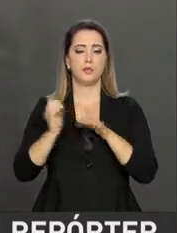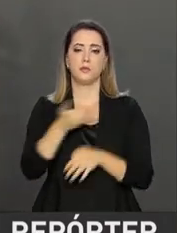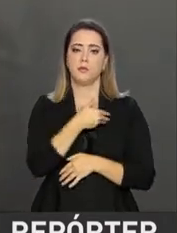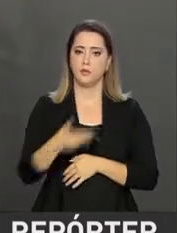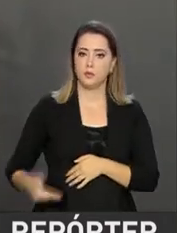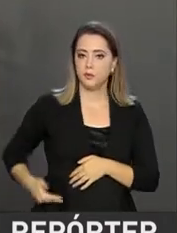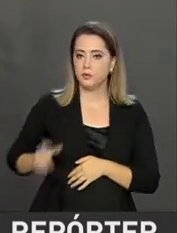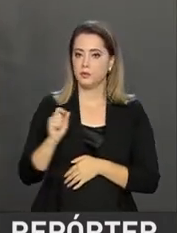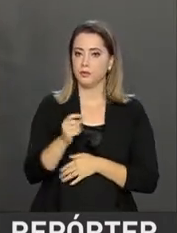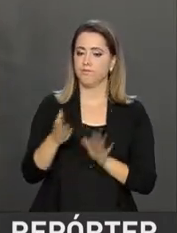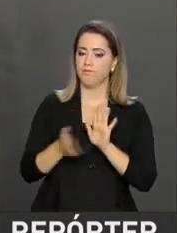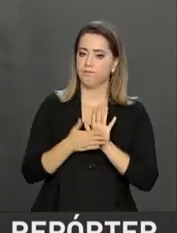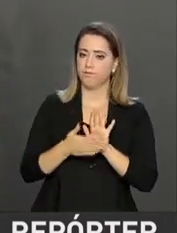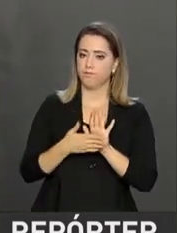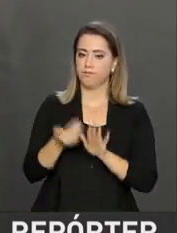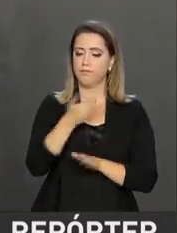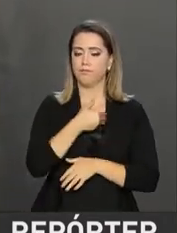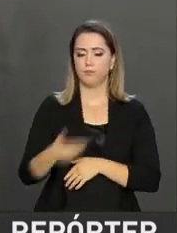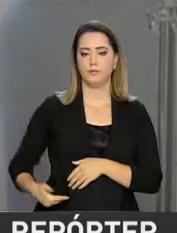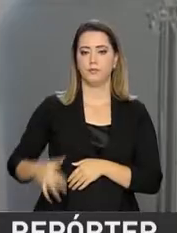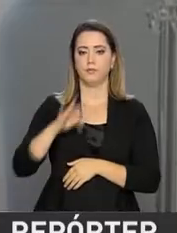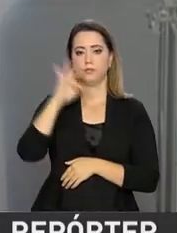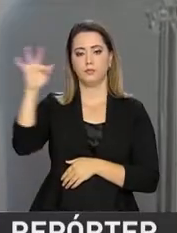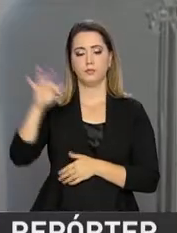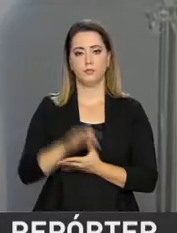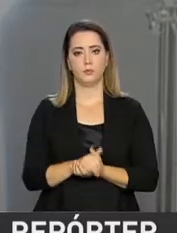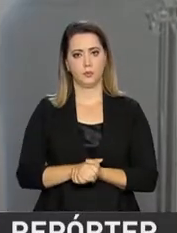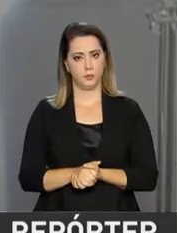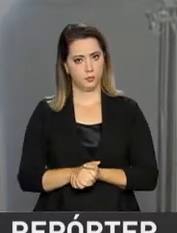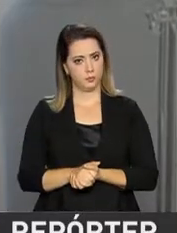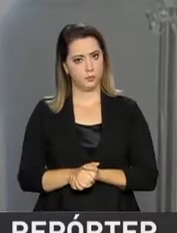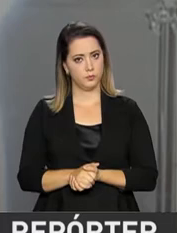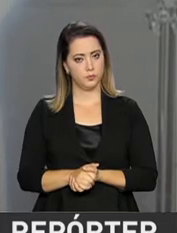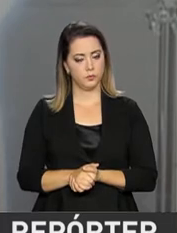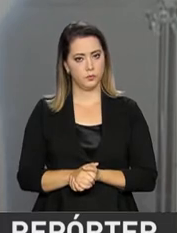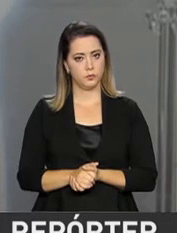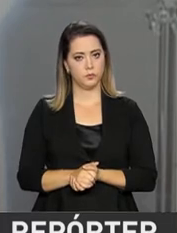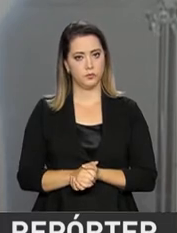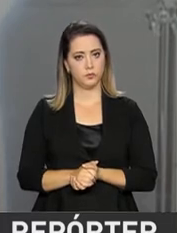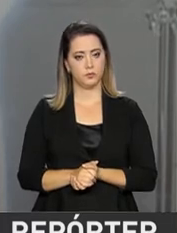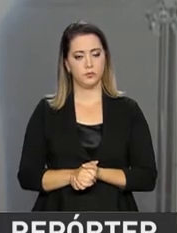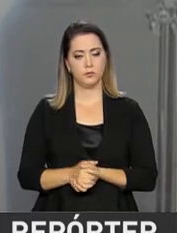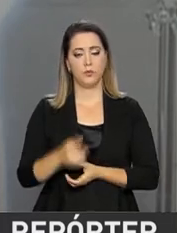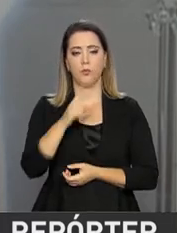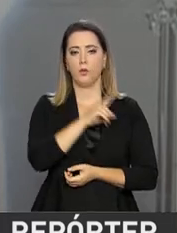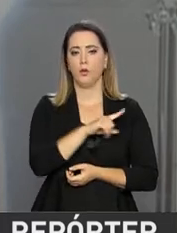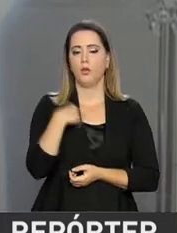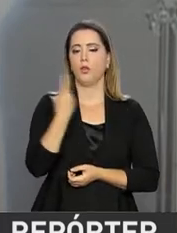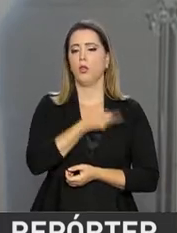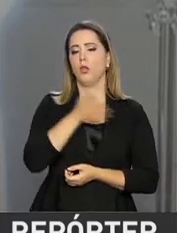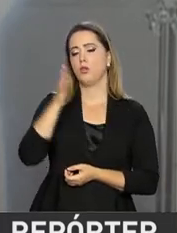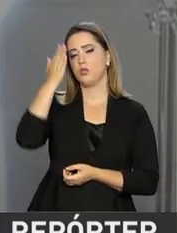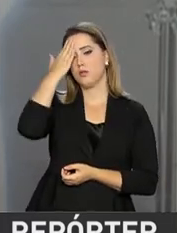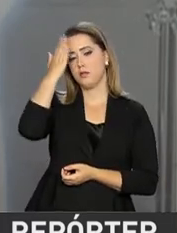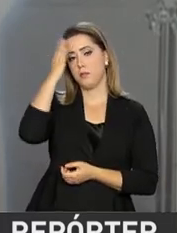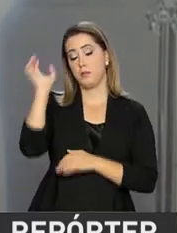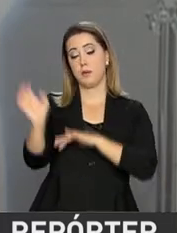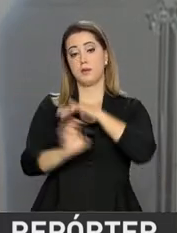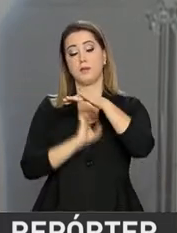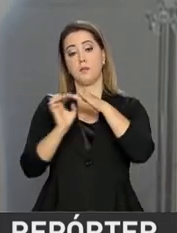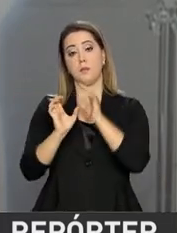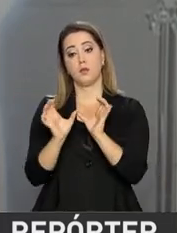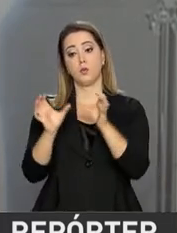apresentado recentemente pelo governo federal mas sabemos que nas mãos do setor privado as empresas